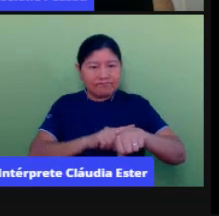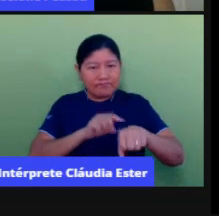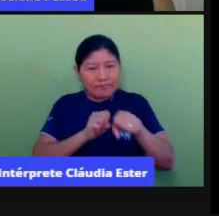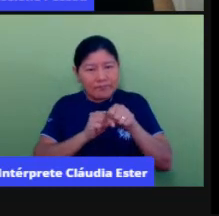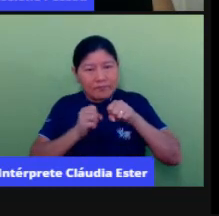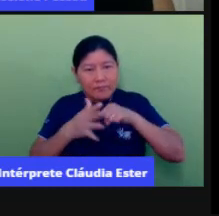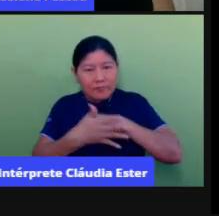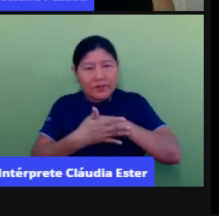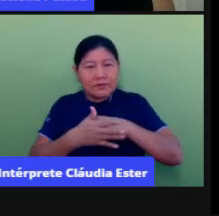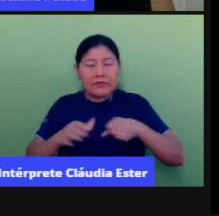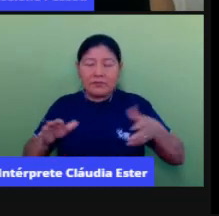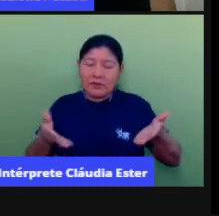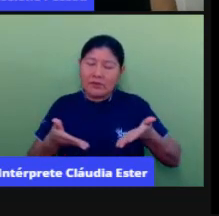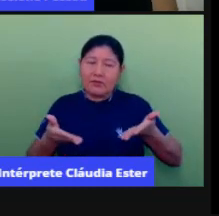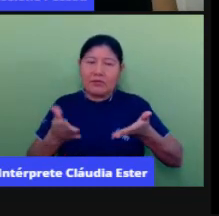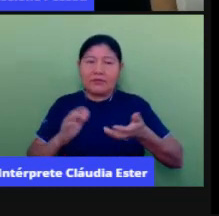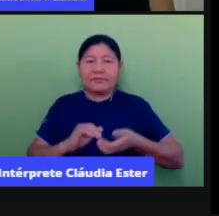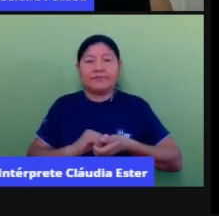Não, pode passar.